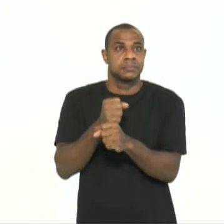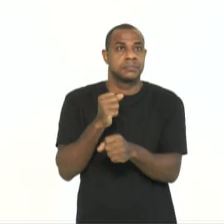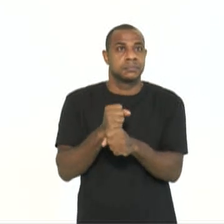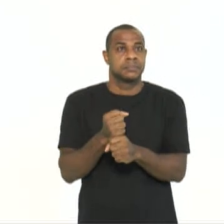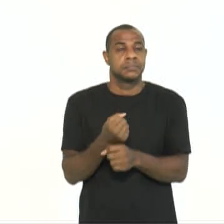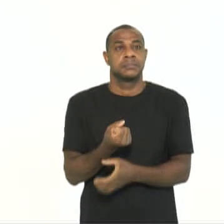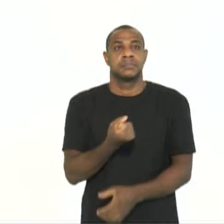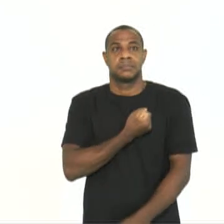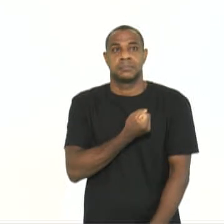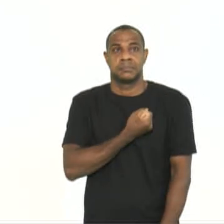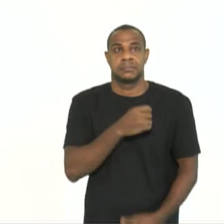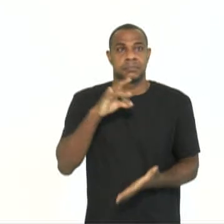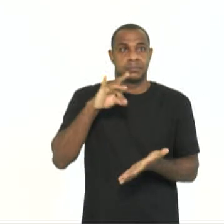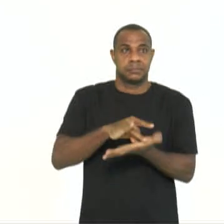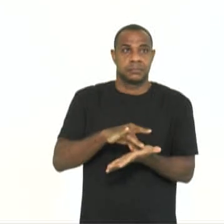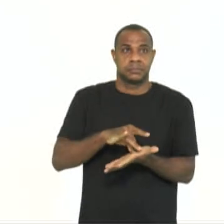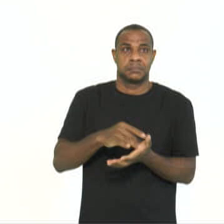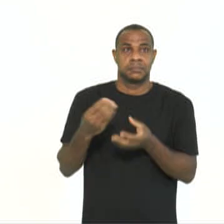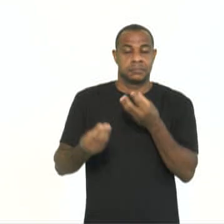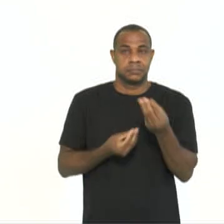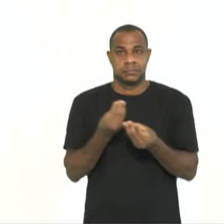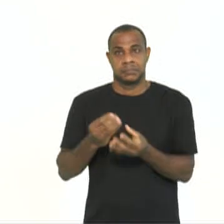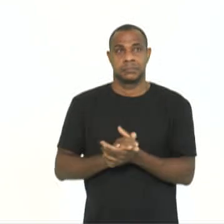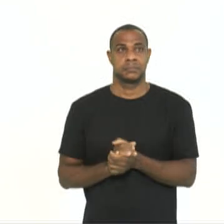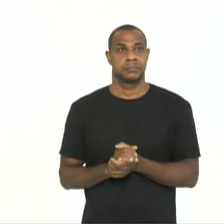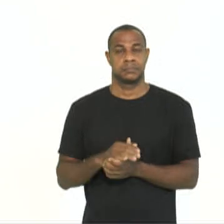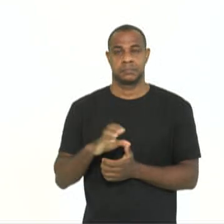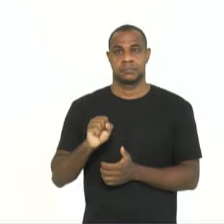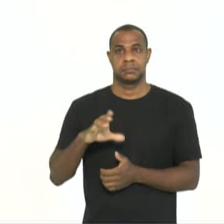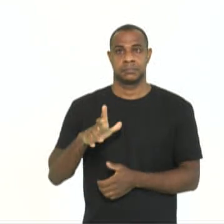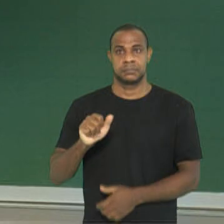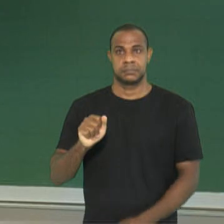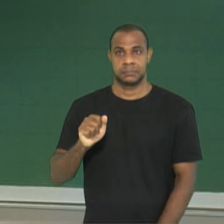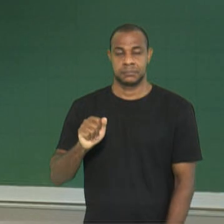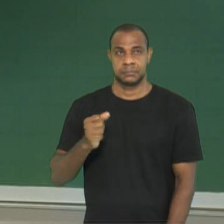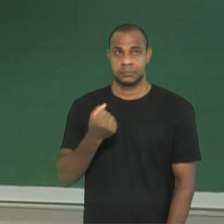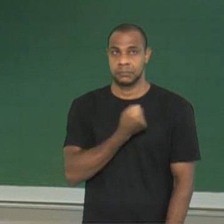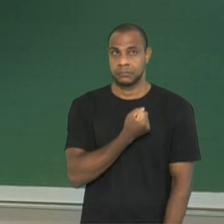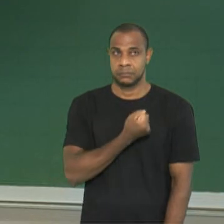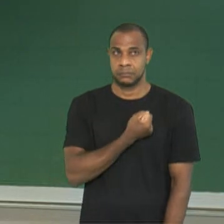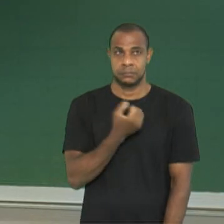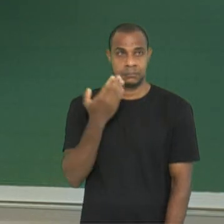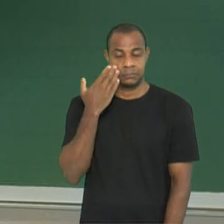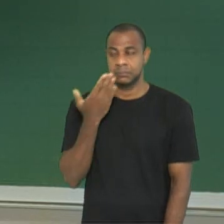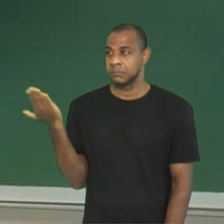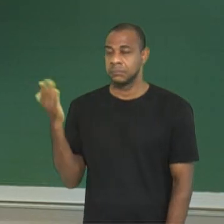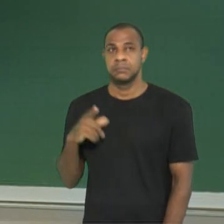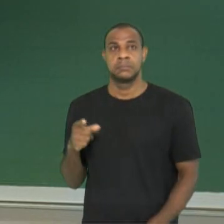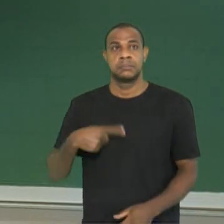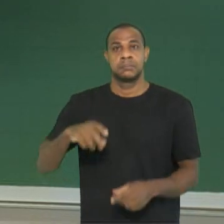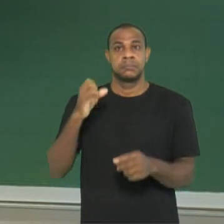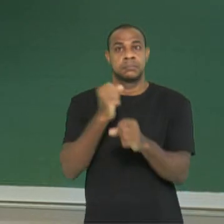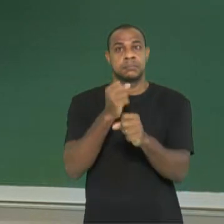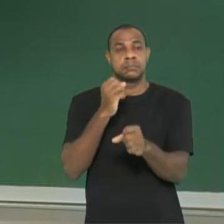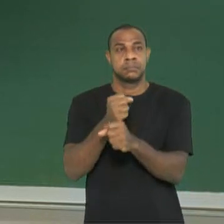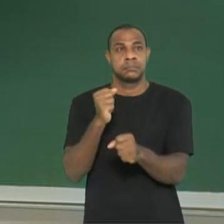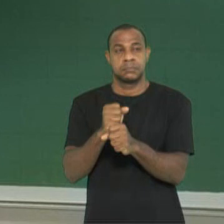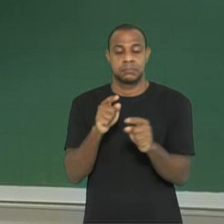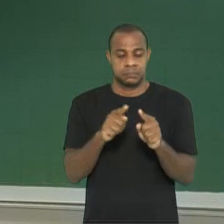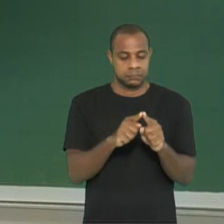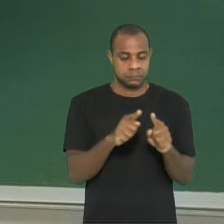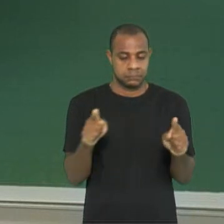escala numérica. Então, com base na escala numérica, nessa escala que a gente viu, nós vamos calcular a distância entre